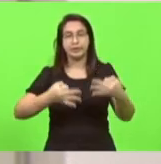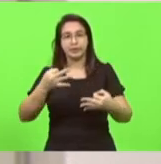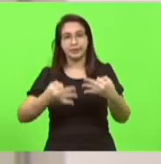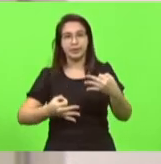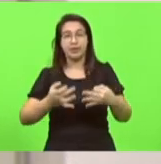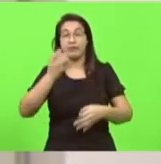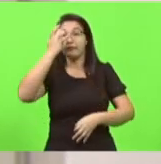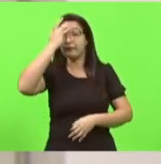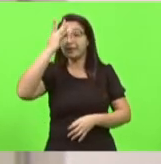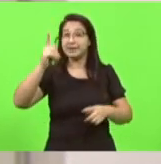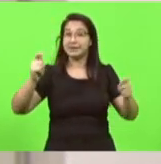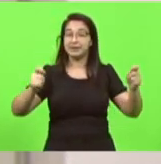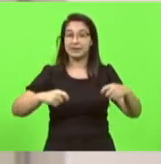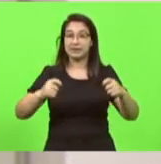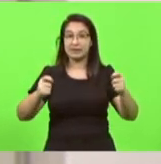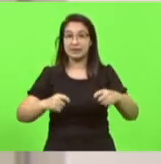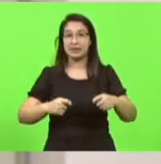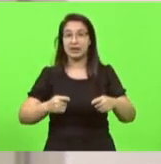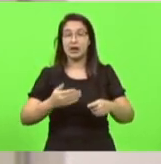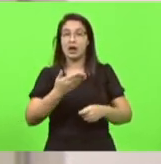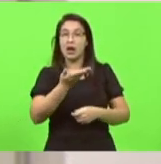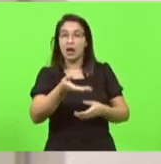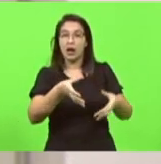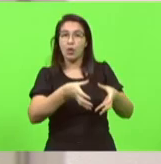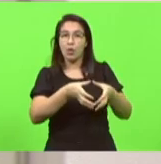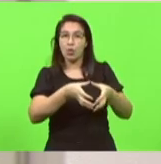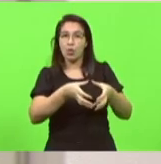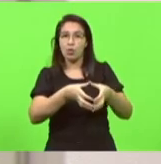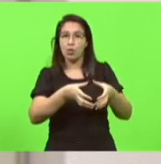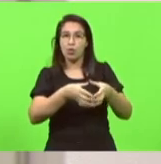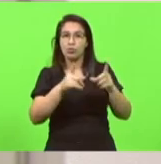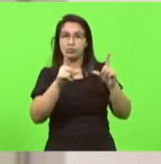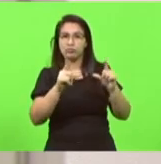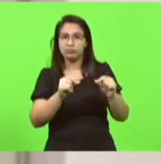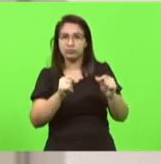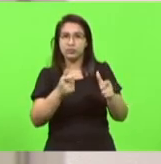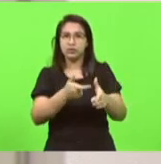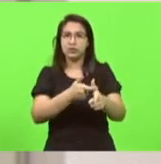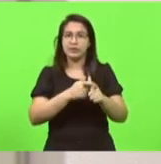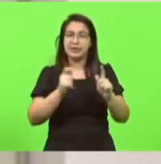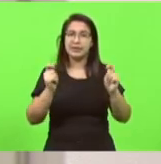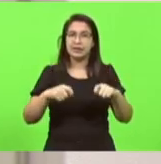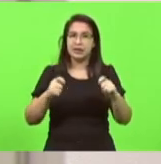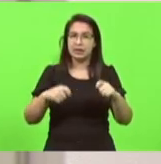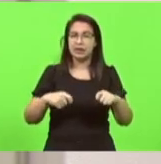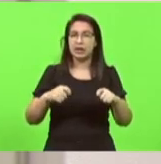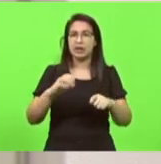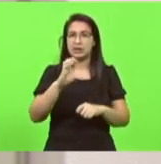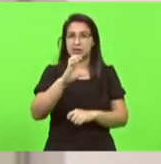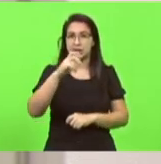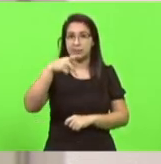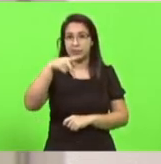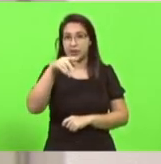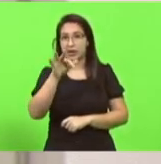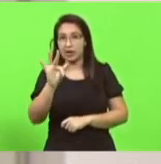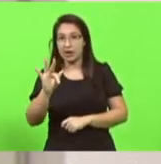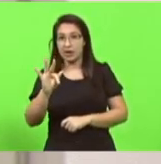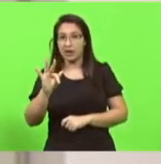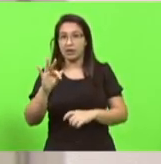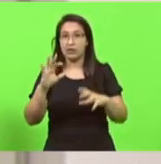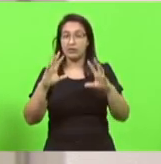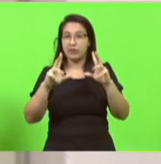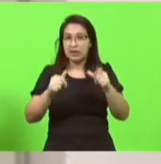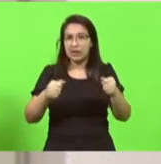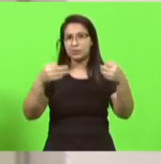facilitar os pequenos devedores que possam limpar o seu nome, possam discutir e acertar